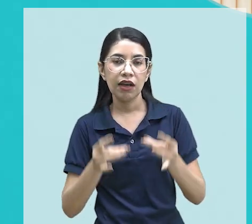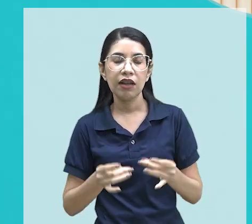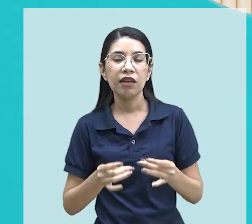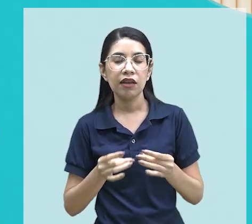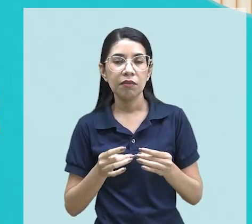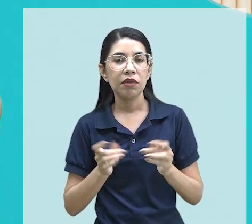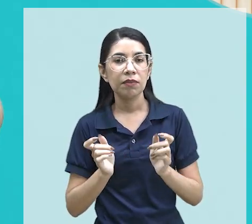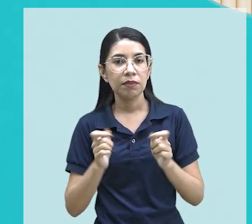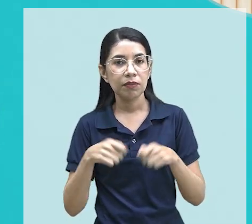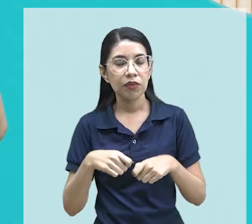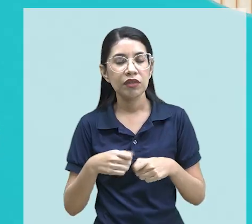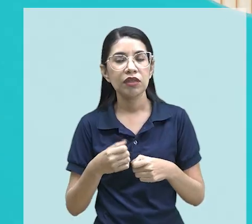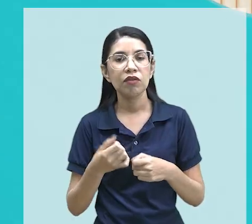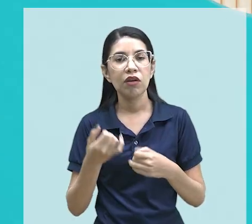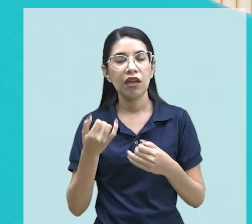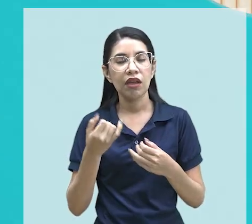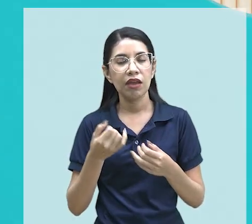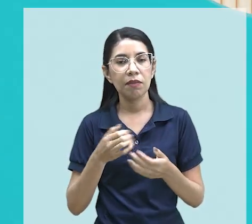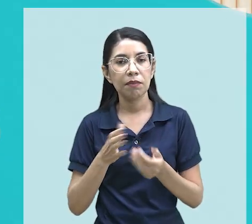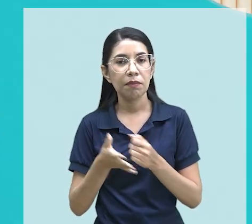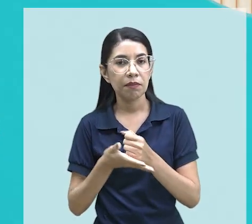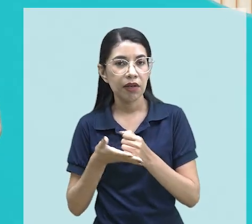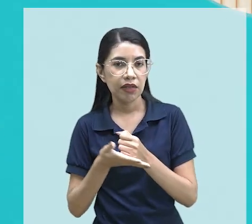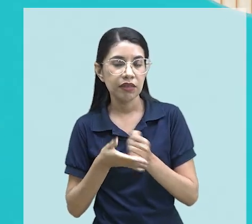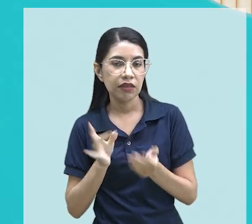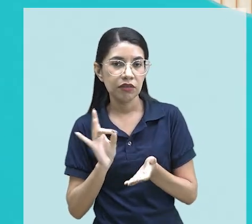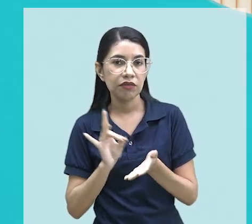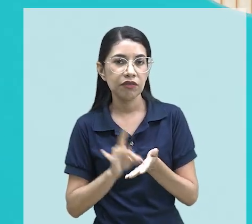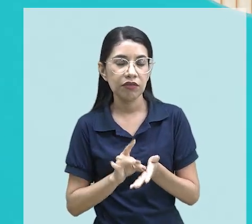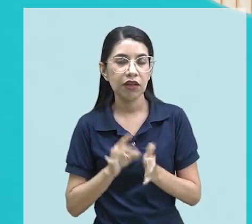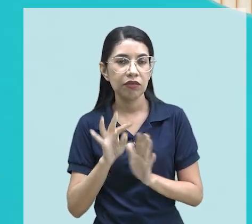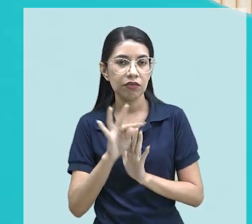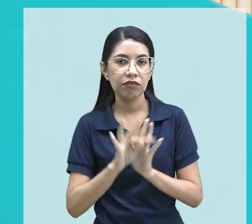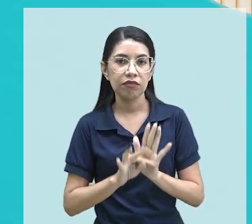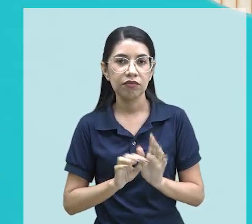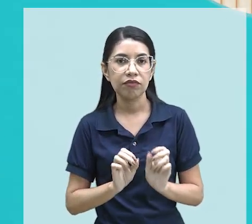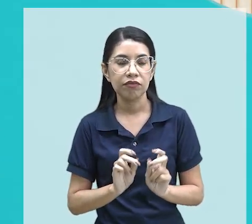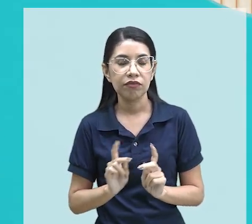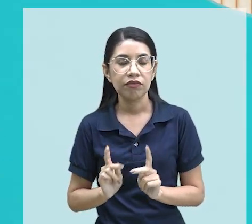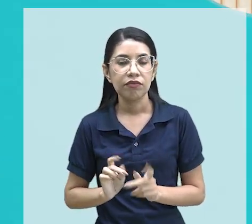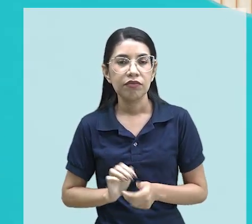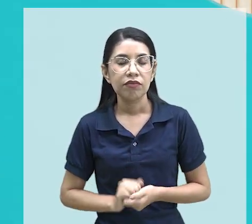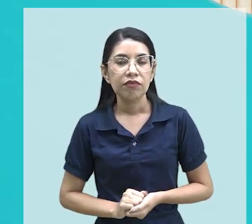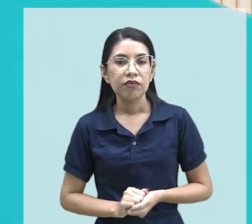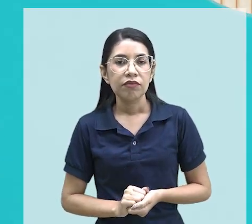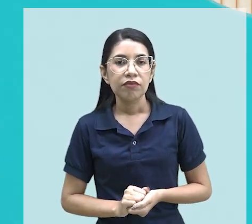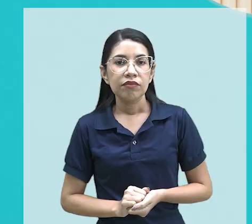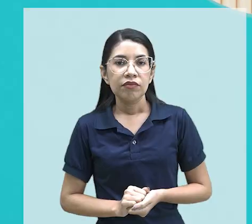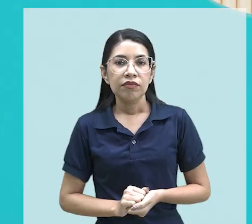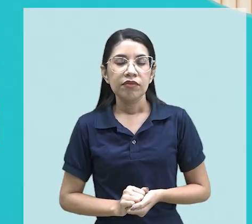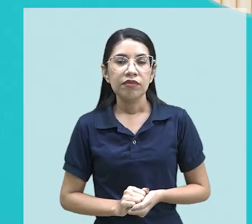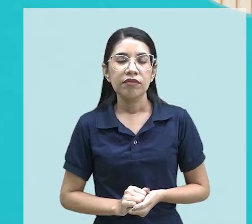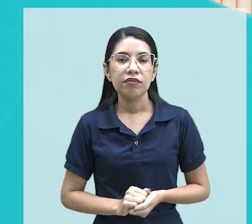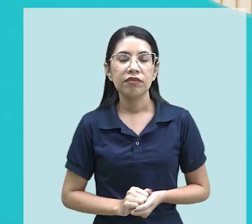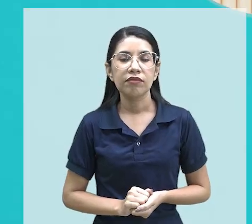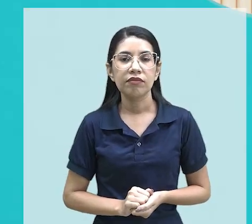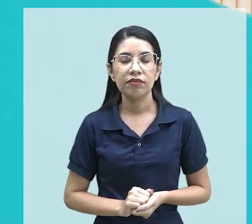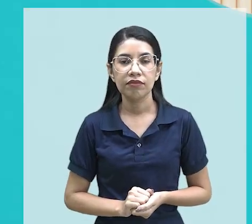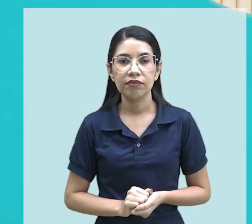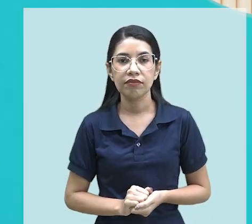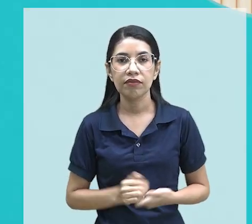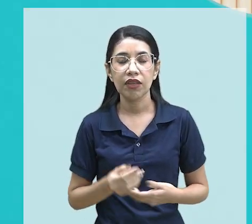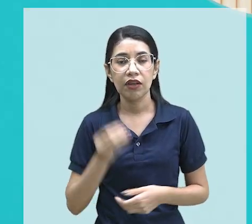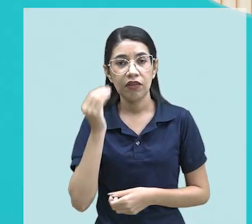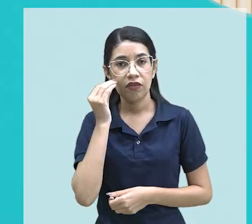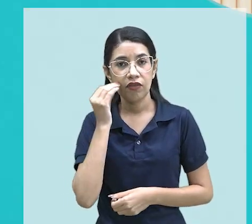elementos para crescer o texto dela e mostrar que ela tem um repertório sociocultural ok, tá bom? Vamos ver então